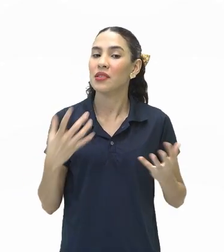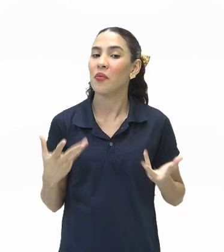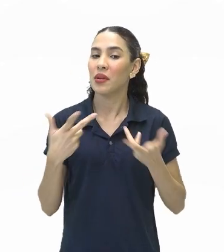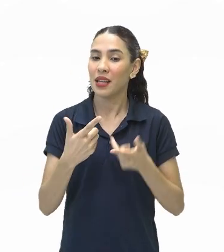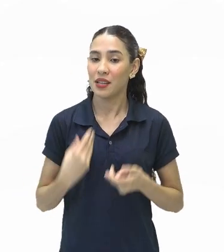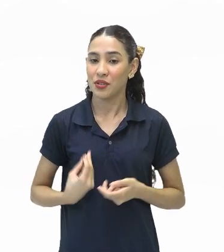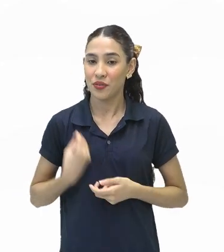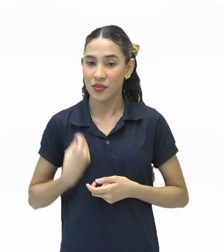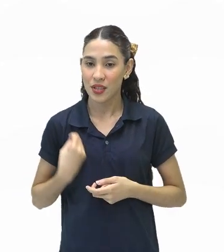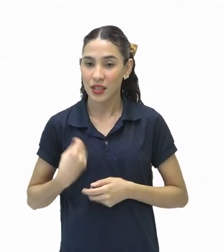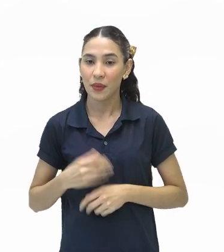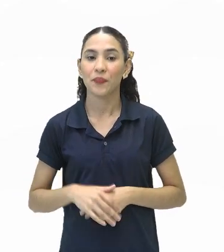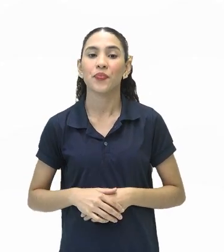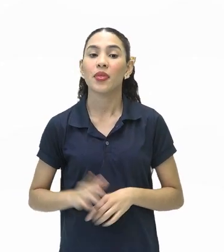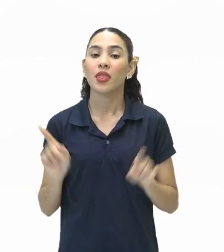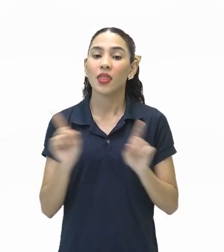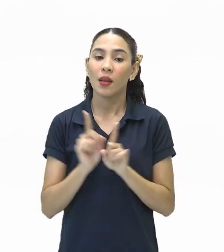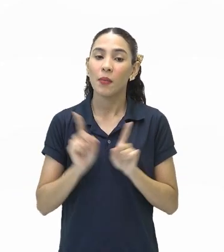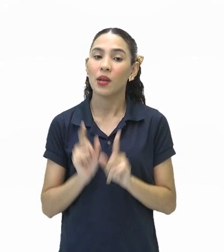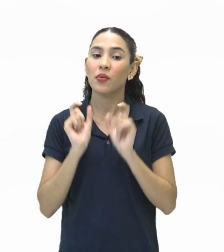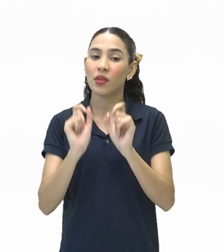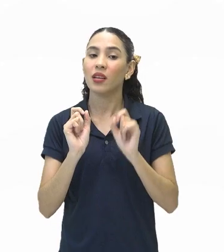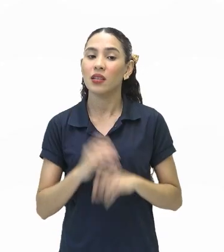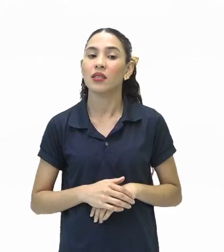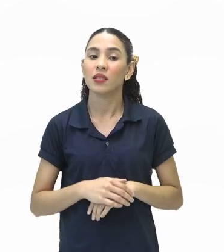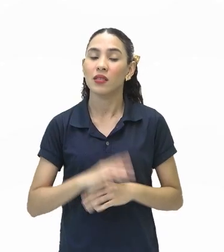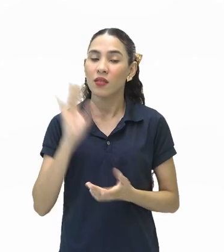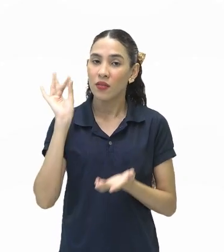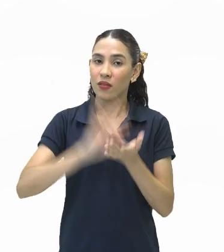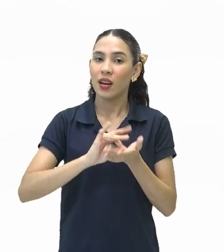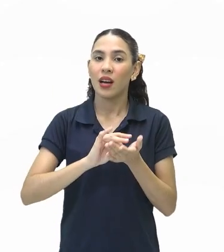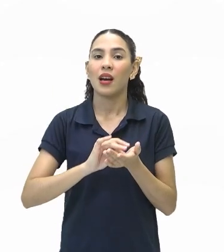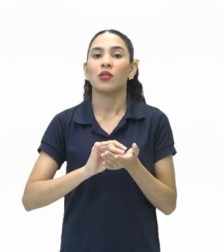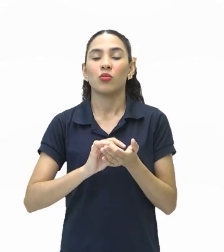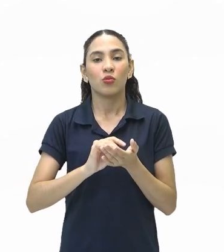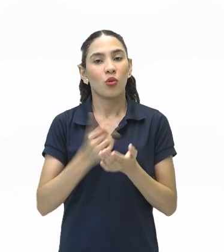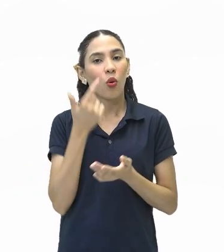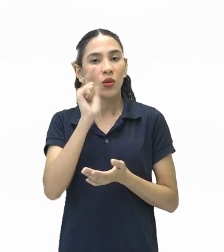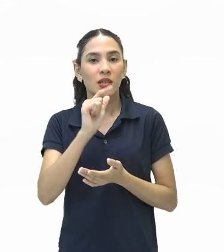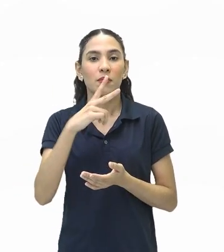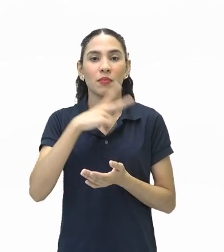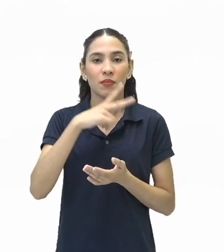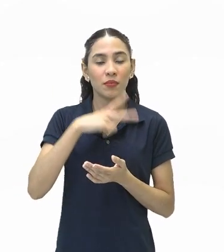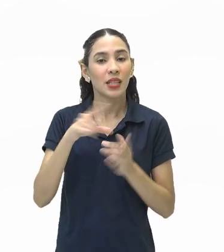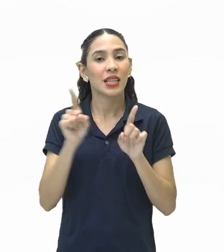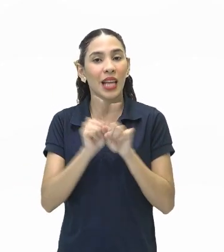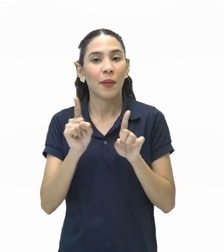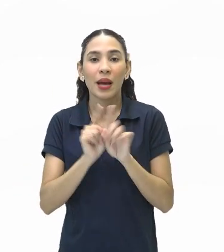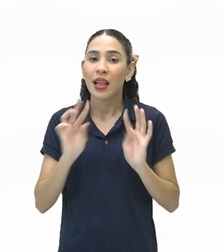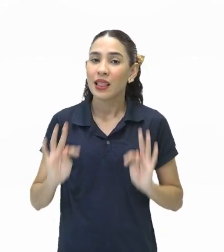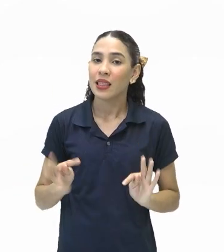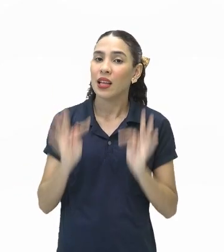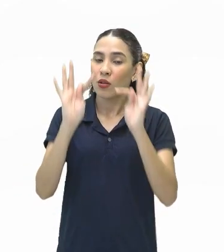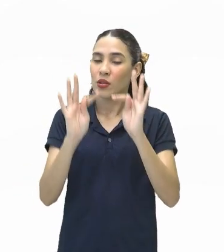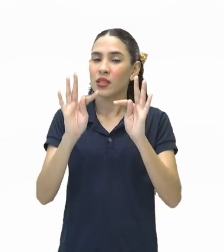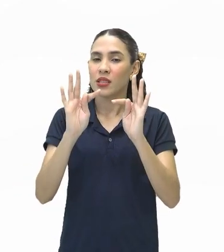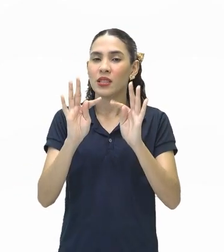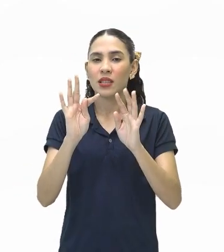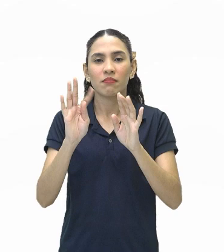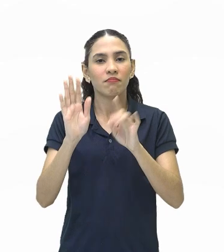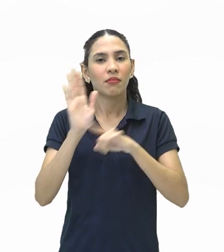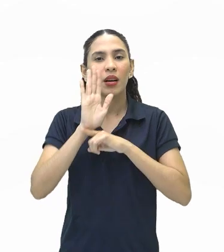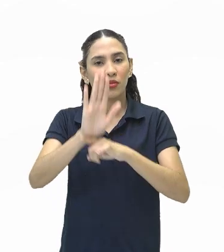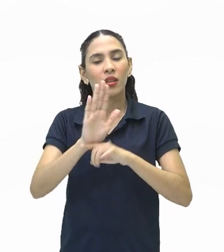de vida, a busca pela realização pessoal, a própria tecnologia que chegou